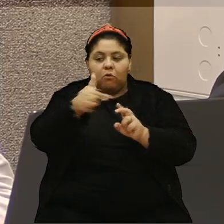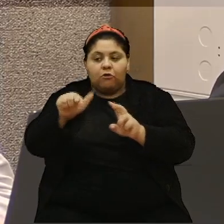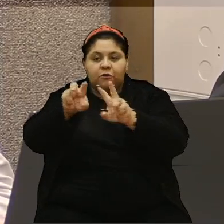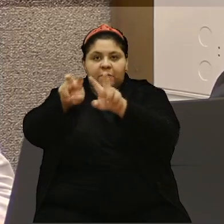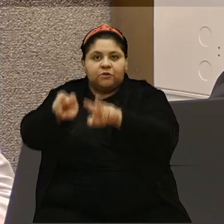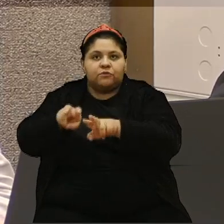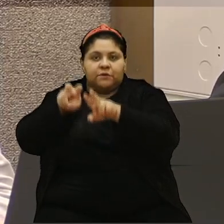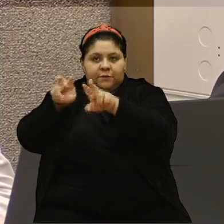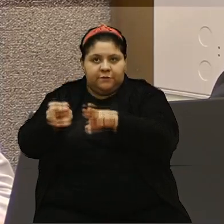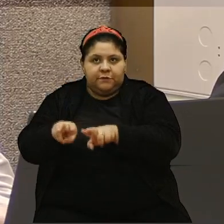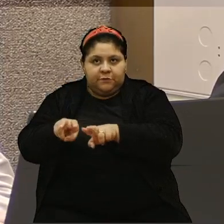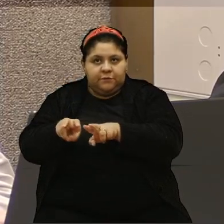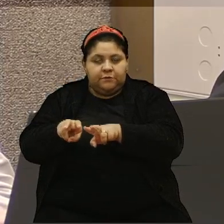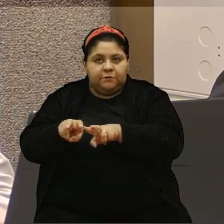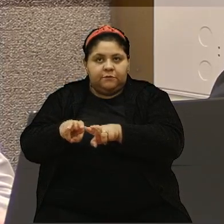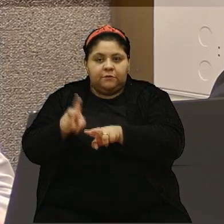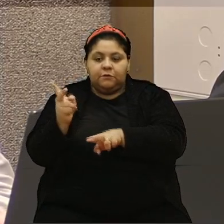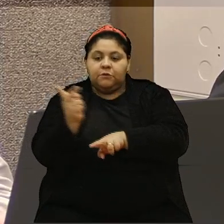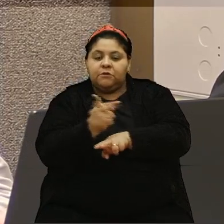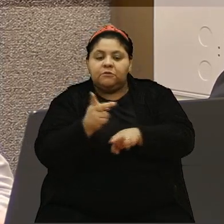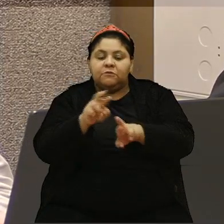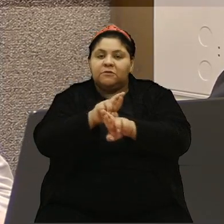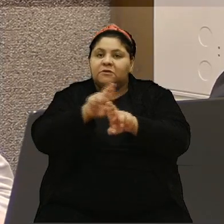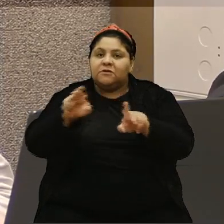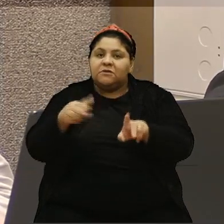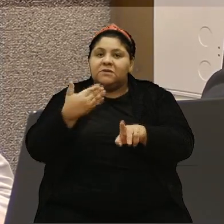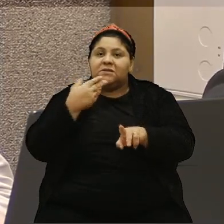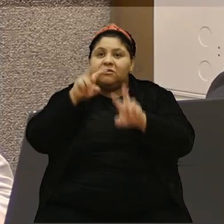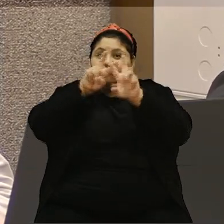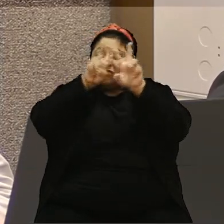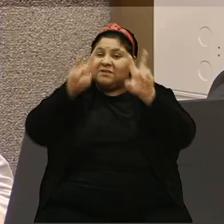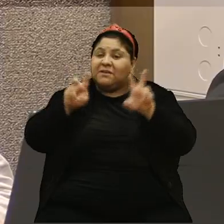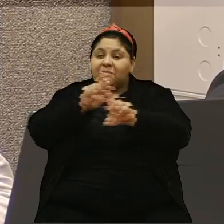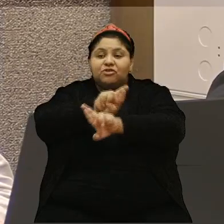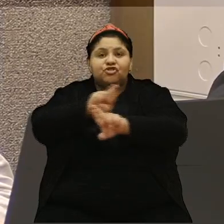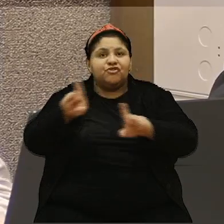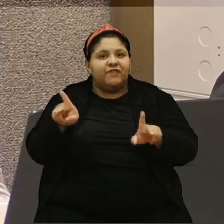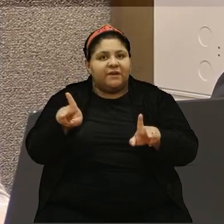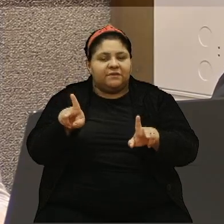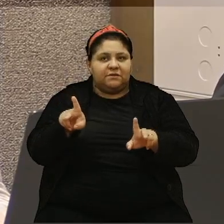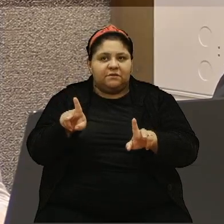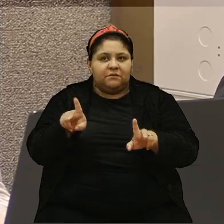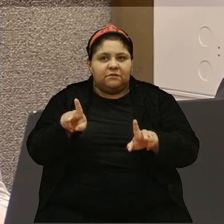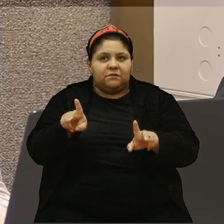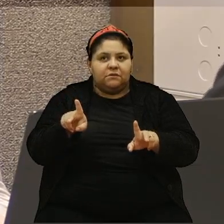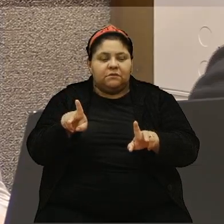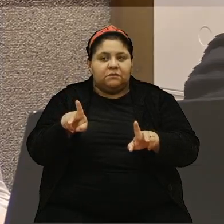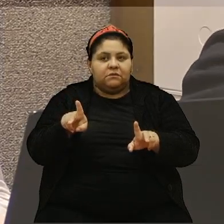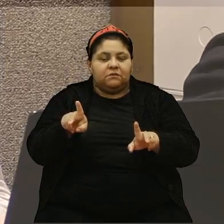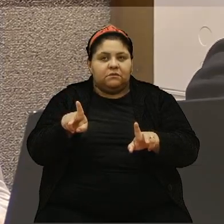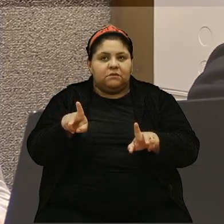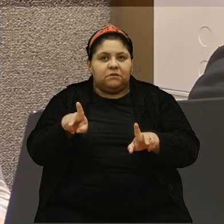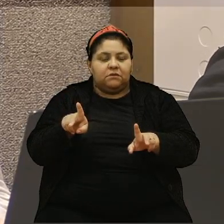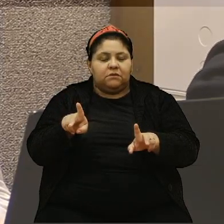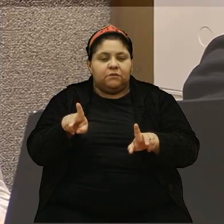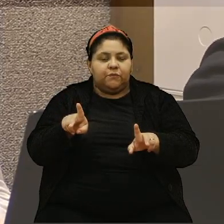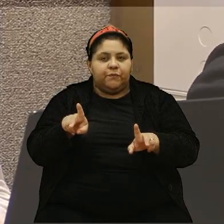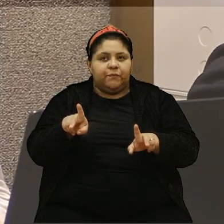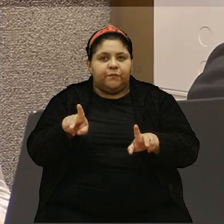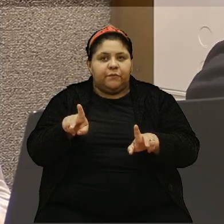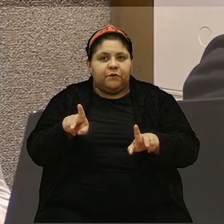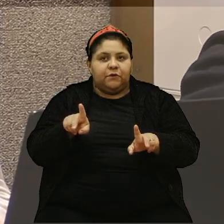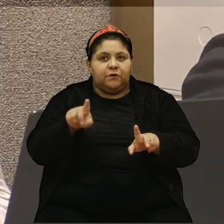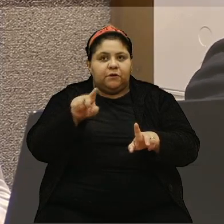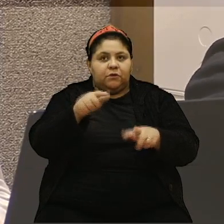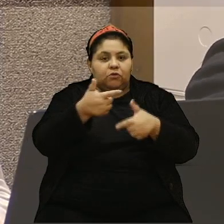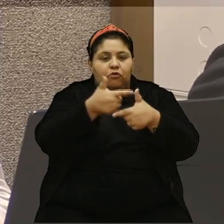rurais. São reivindicações e temas completamente diferentes. Se tu pegares os problemas